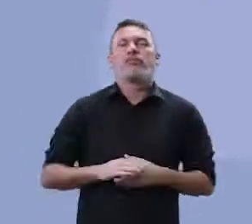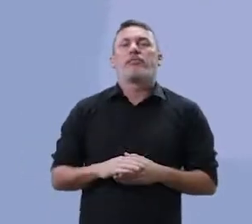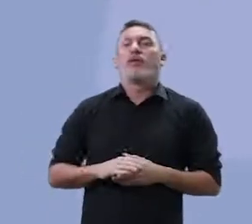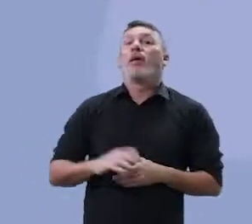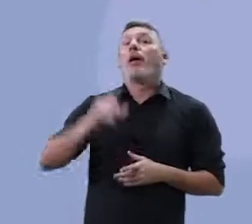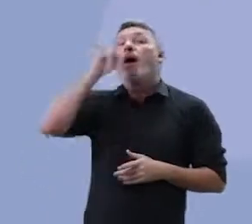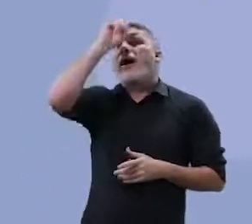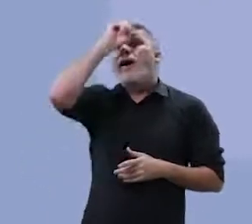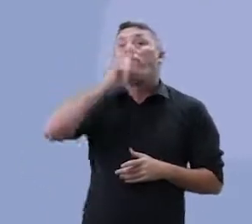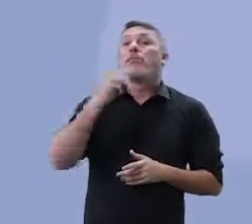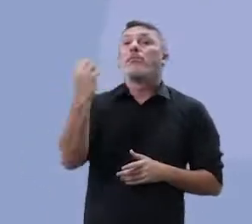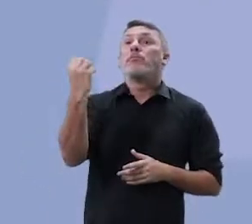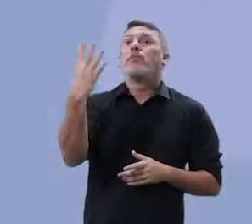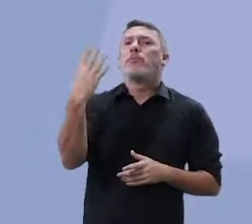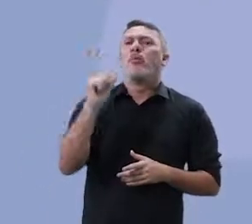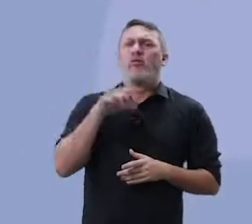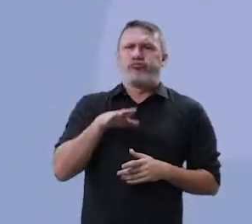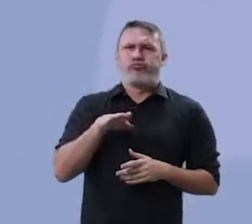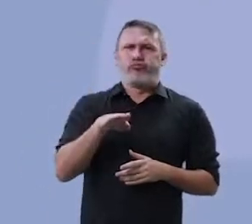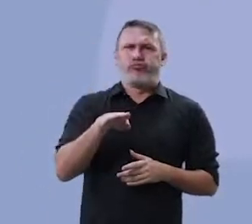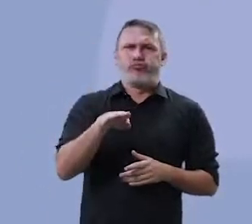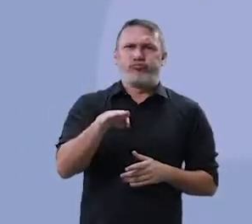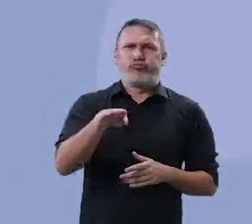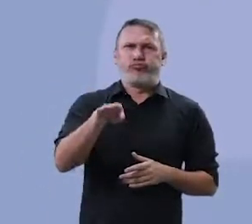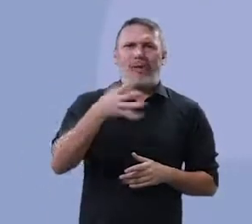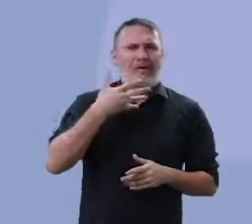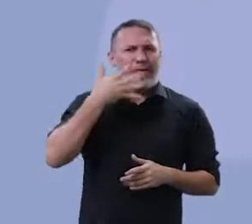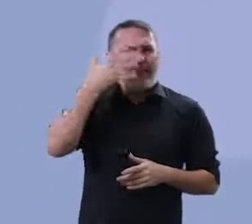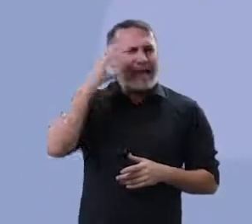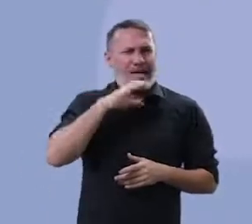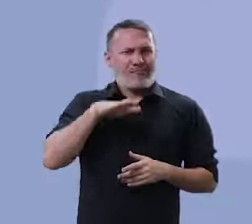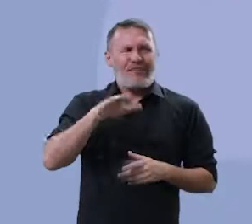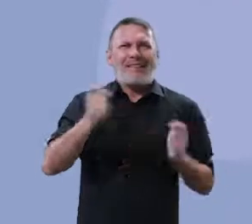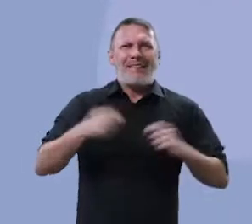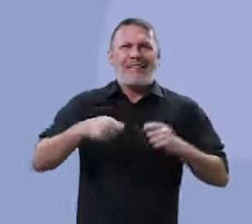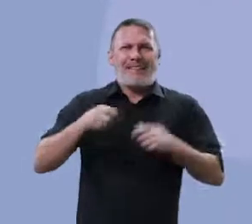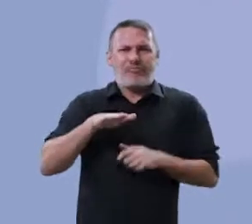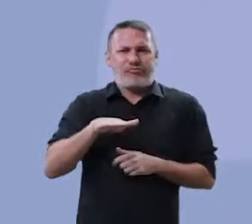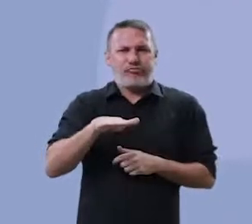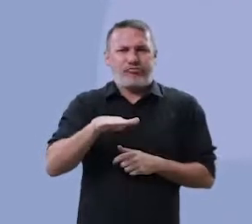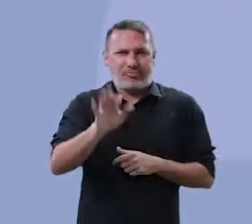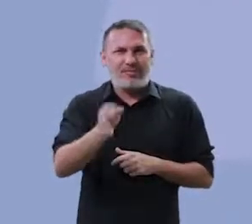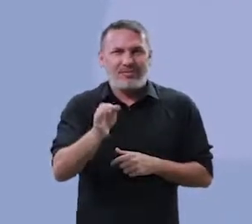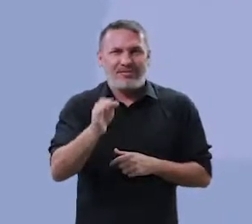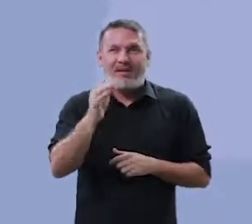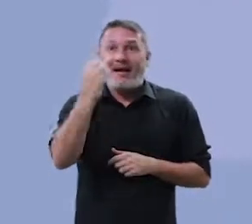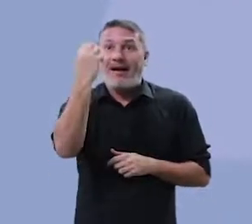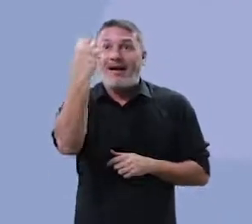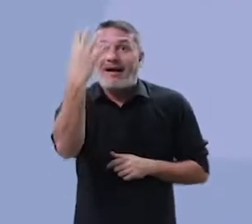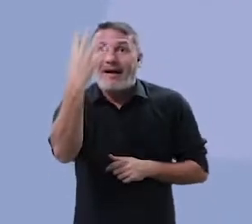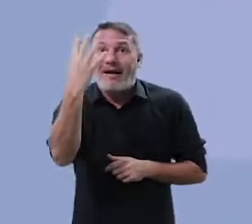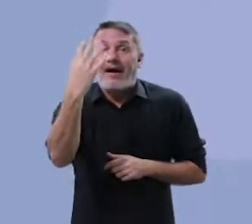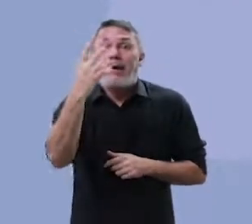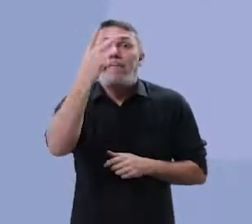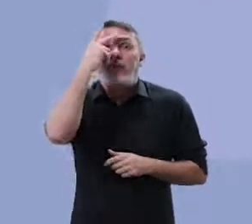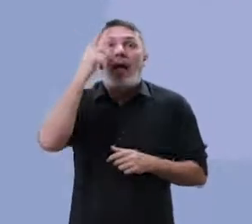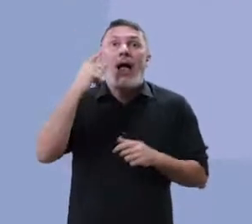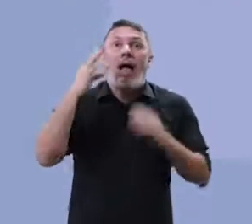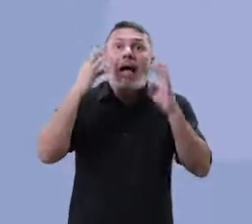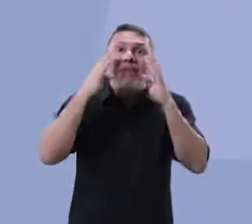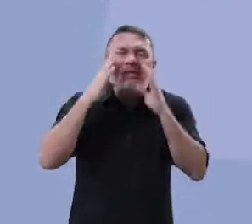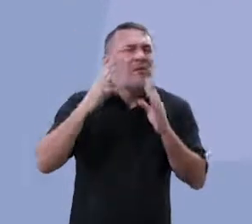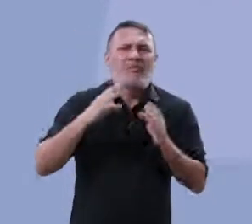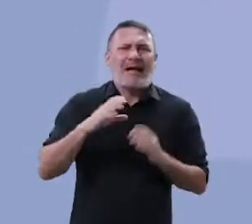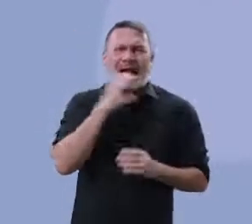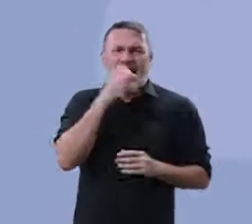amarelo, acelera. O amarelo, acelera que dá tempo, não é isso? Esquece